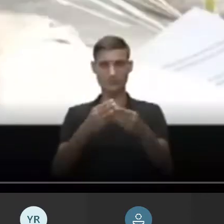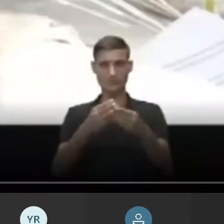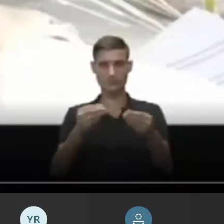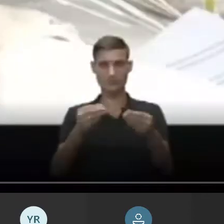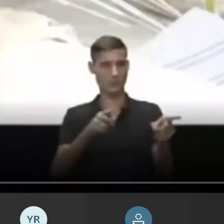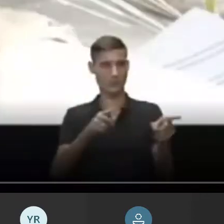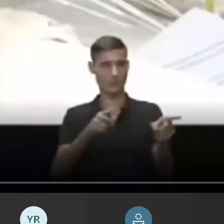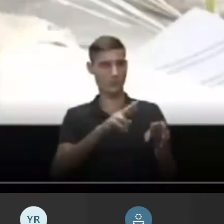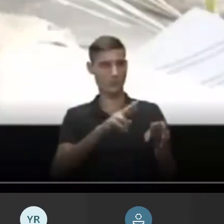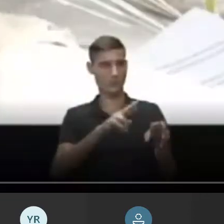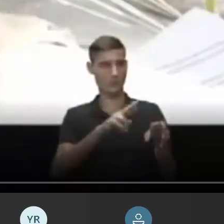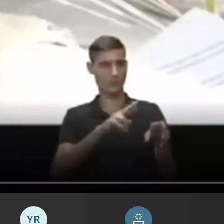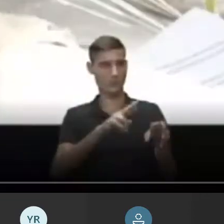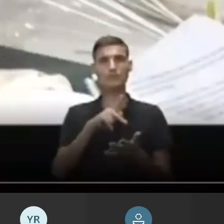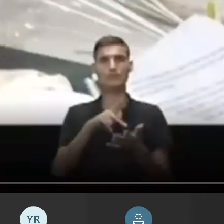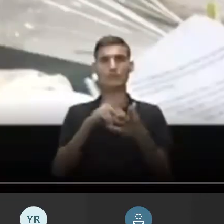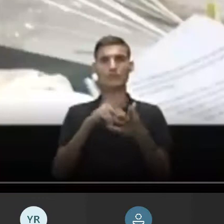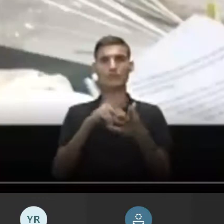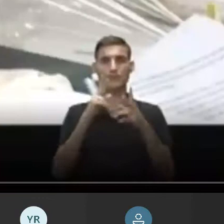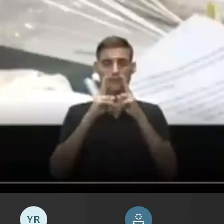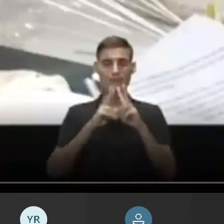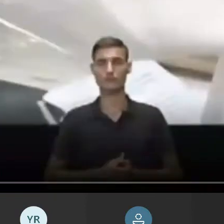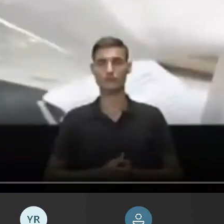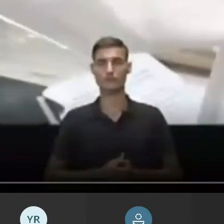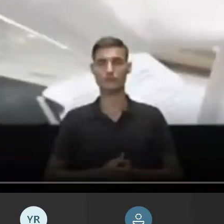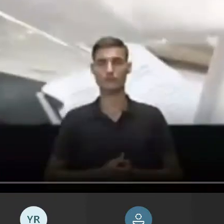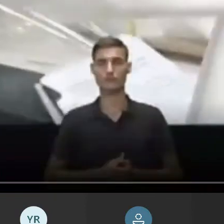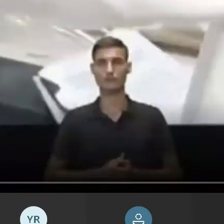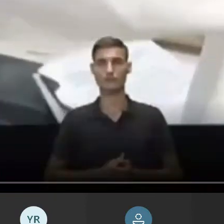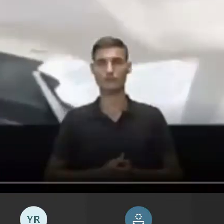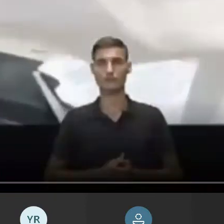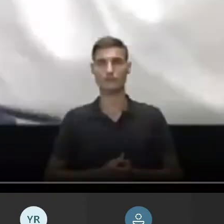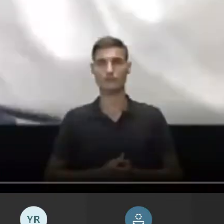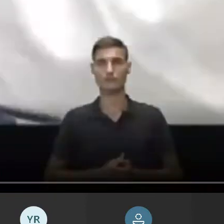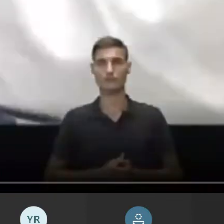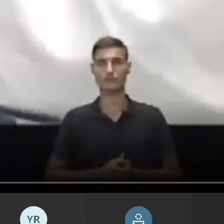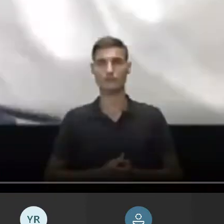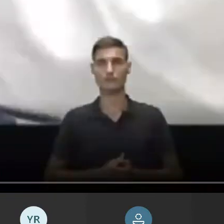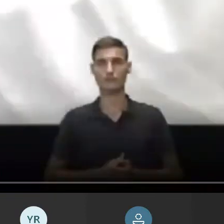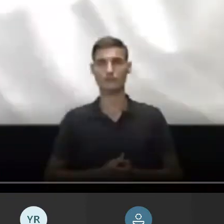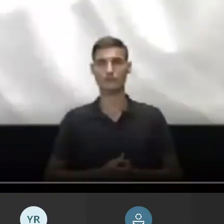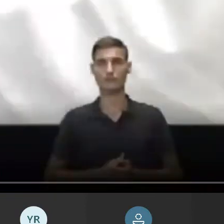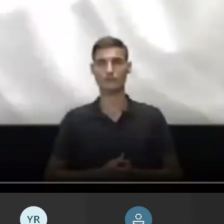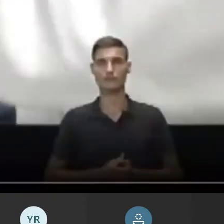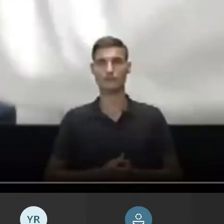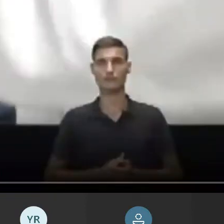Agita e deixa na garra por cerca de 5 minutos, beleza?